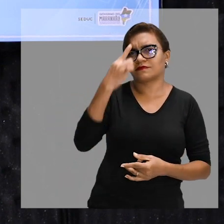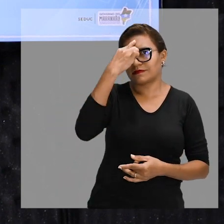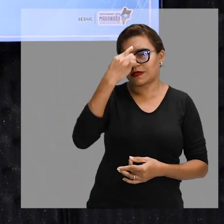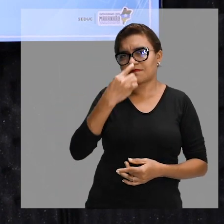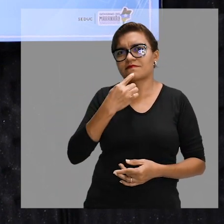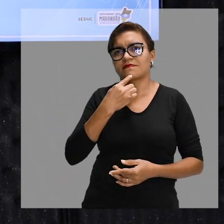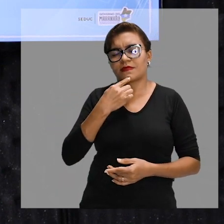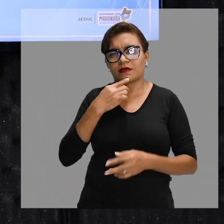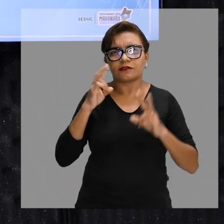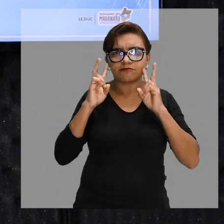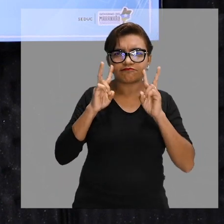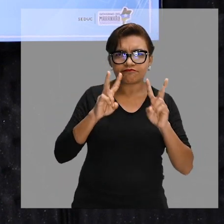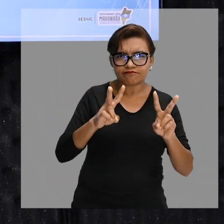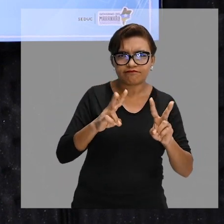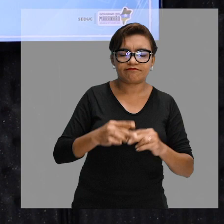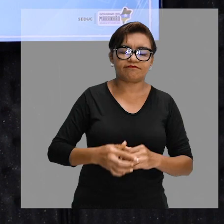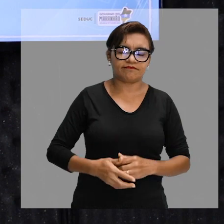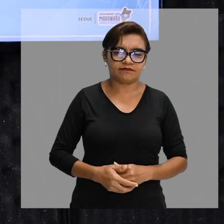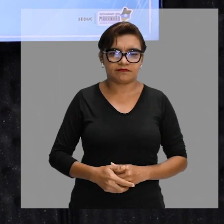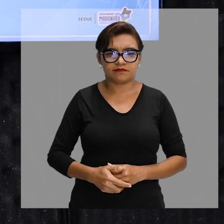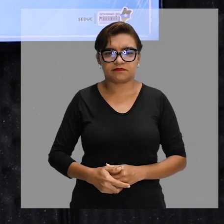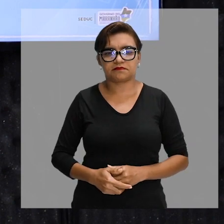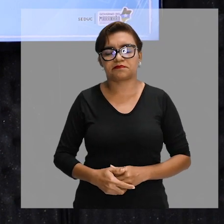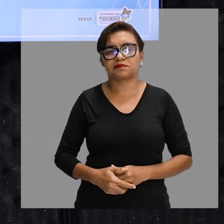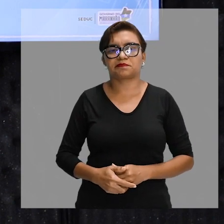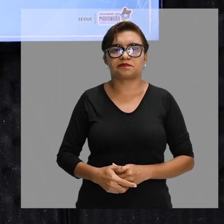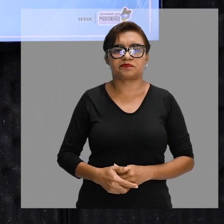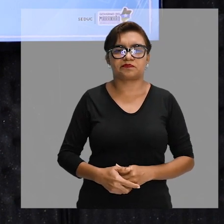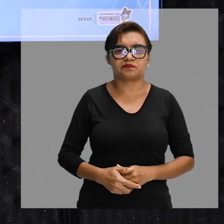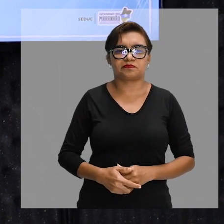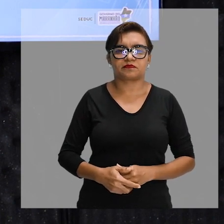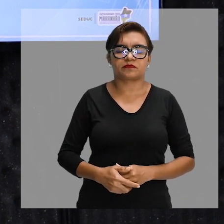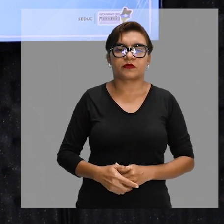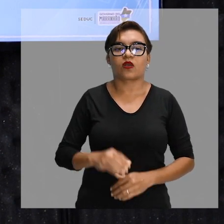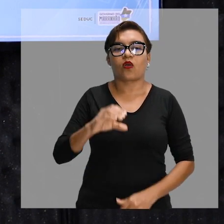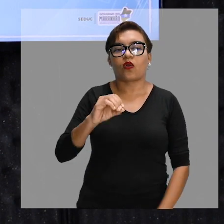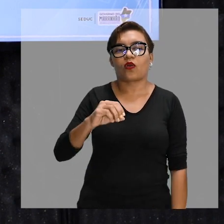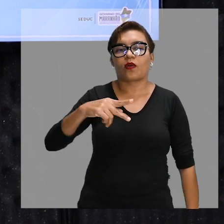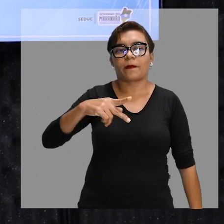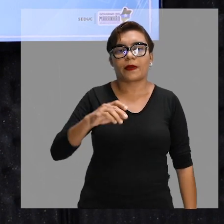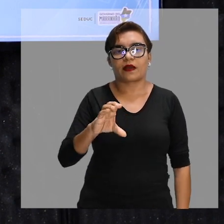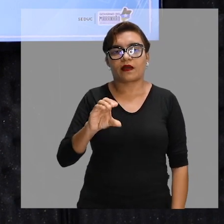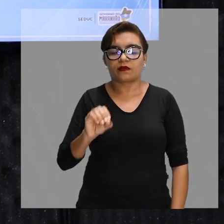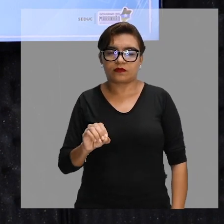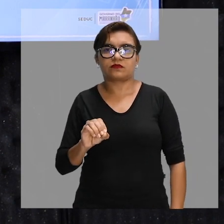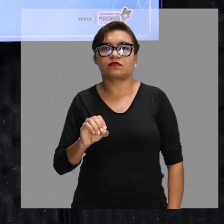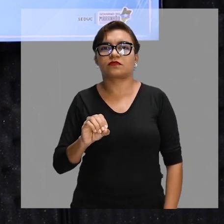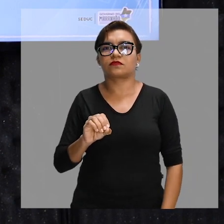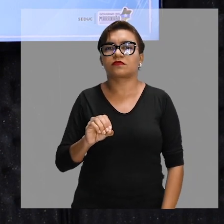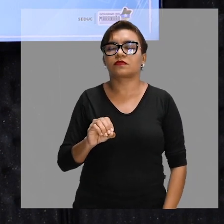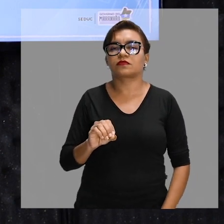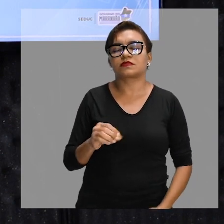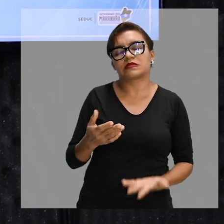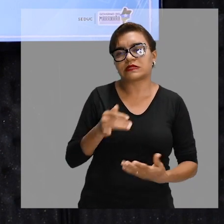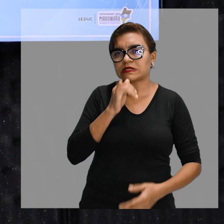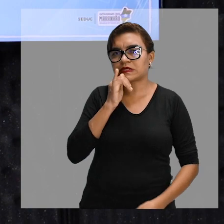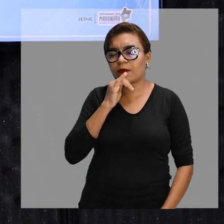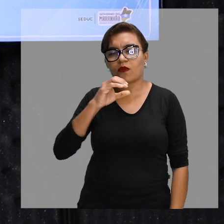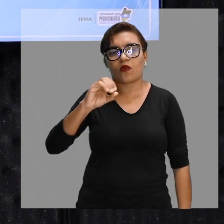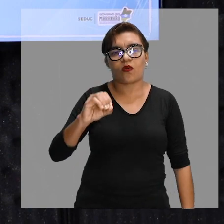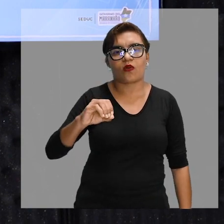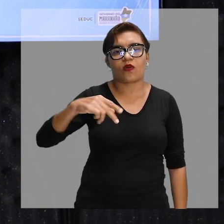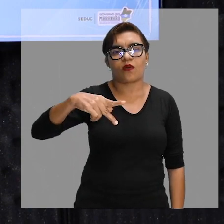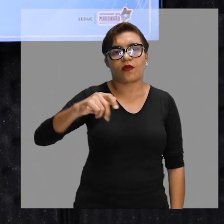detalhes, né, da informação da luz que está passando. E o meio opaco é aquele em que a luz ele não consegue passar, não se propaga